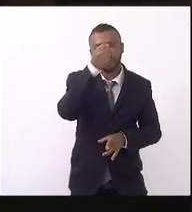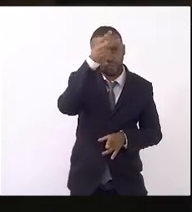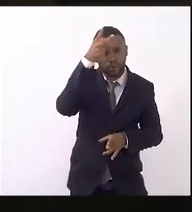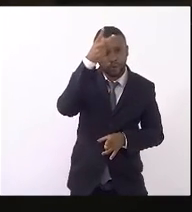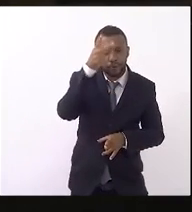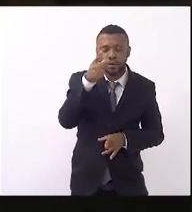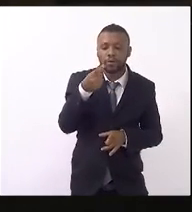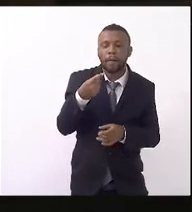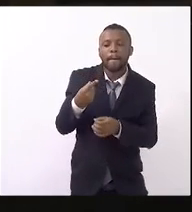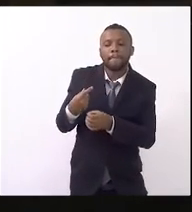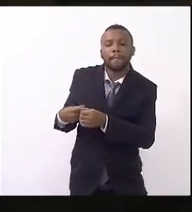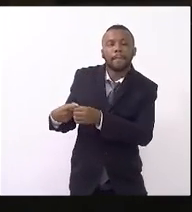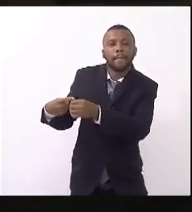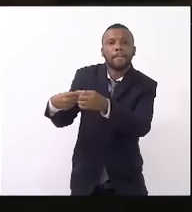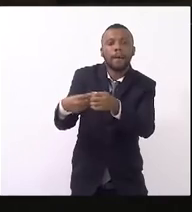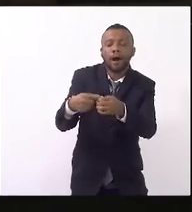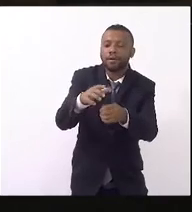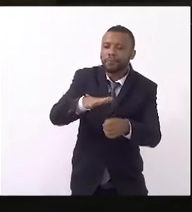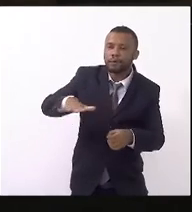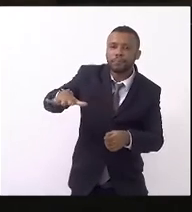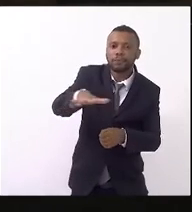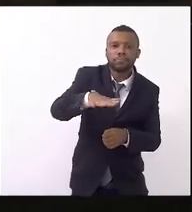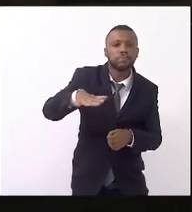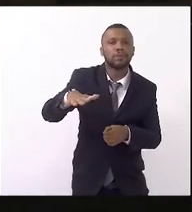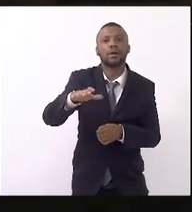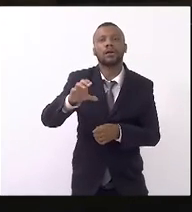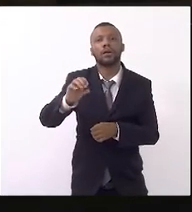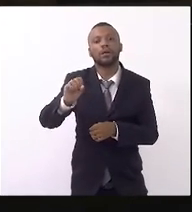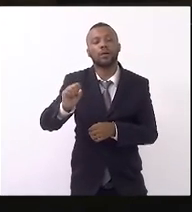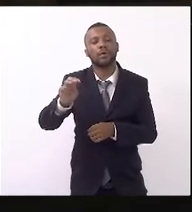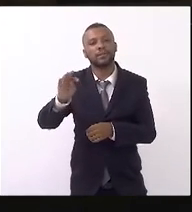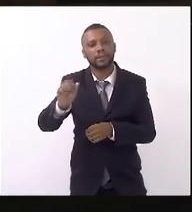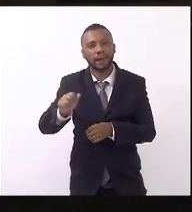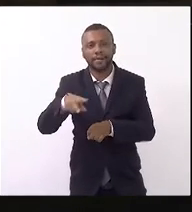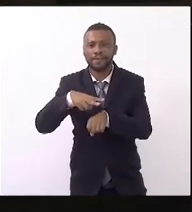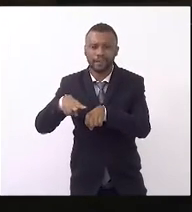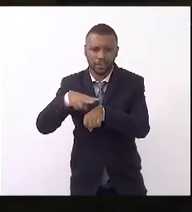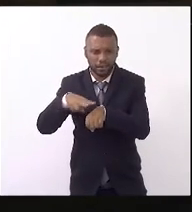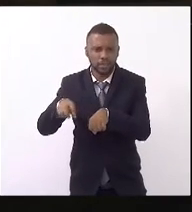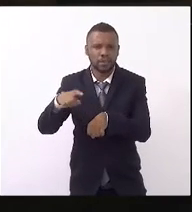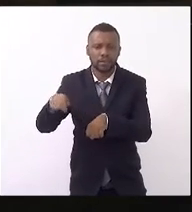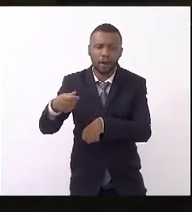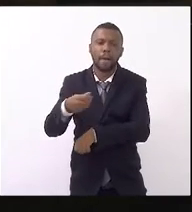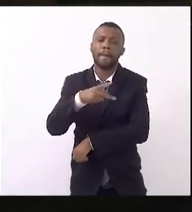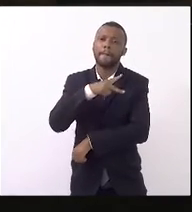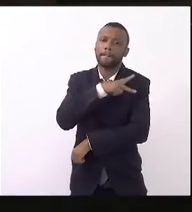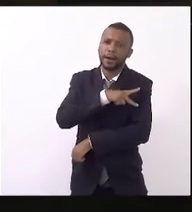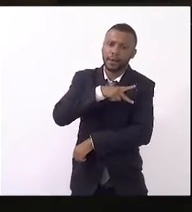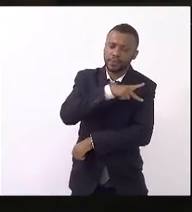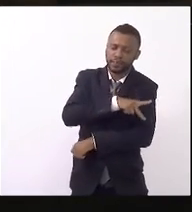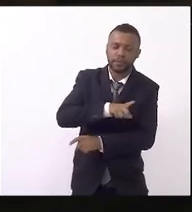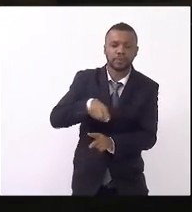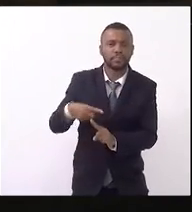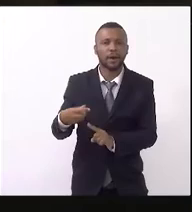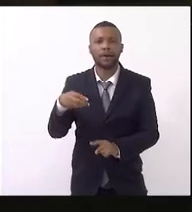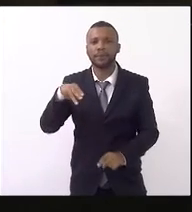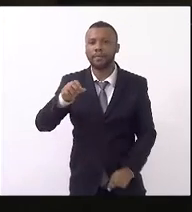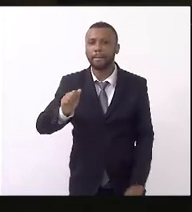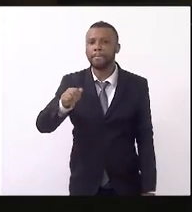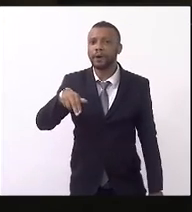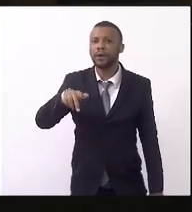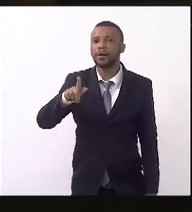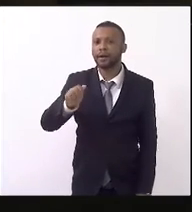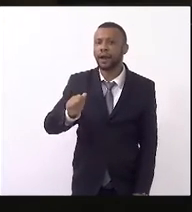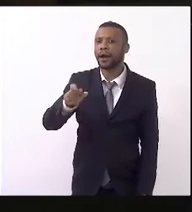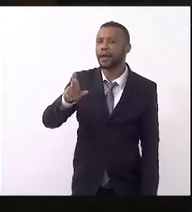demais municípios da região da Costa Verde, Paraty, Mangaratiba, que muito foram